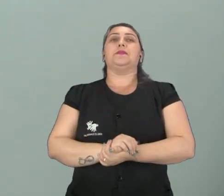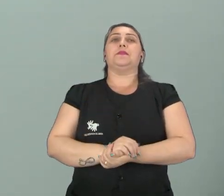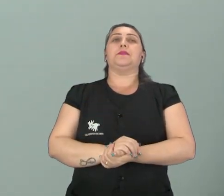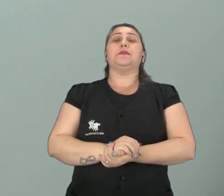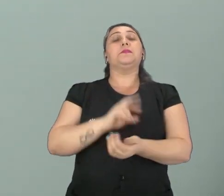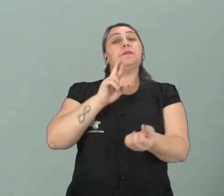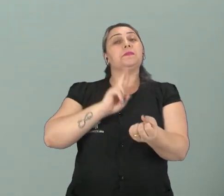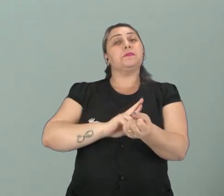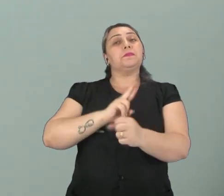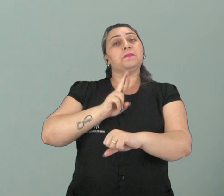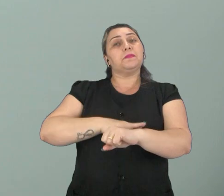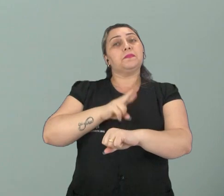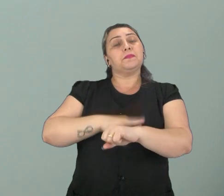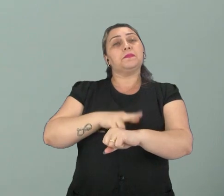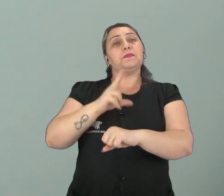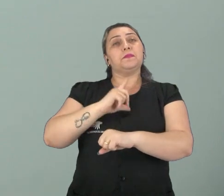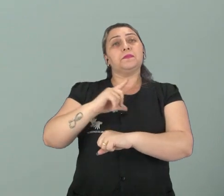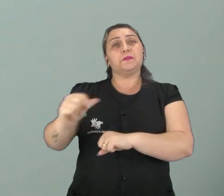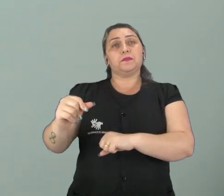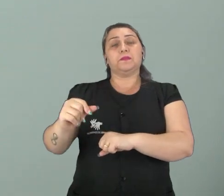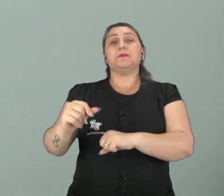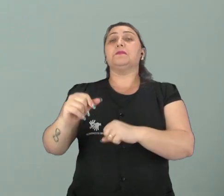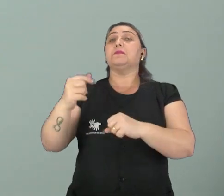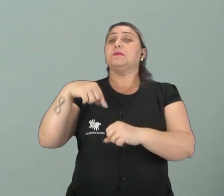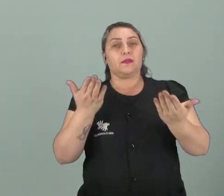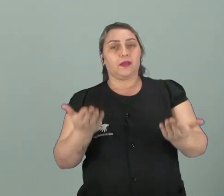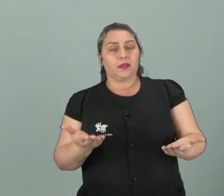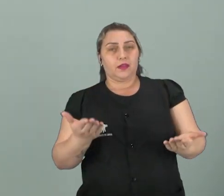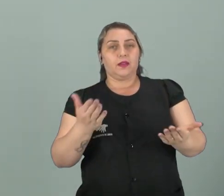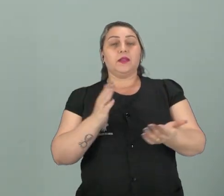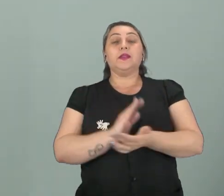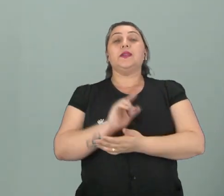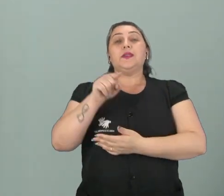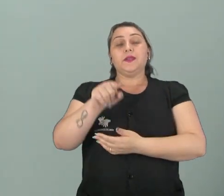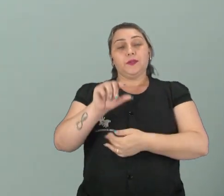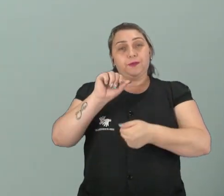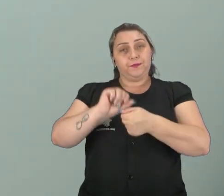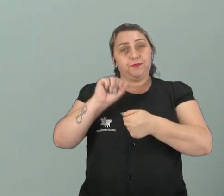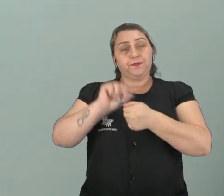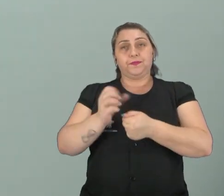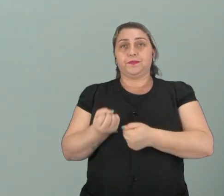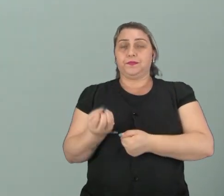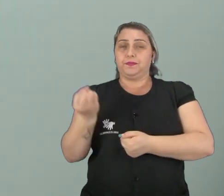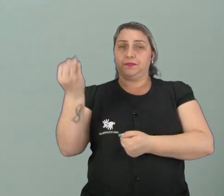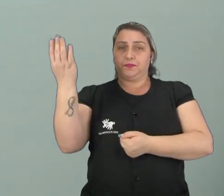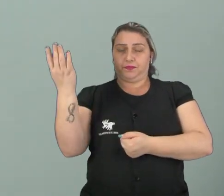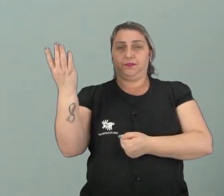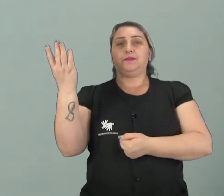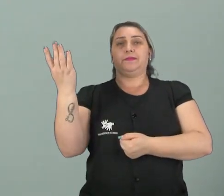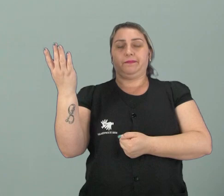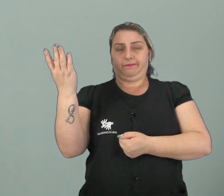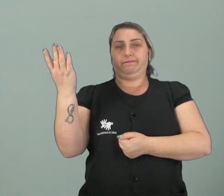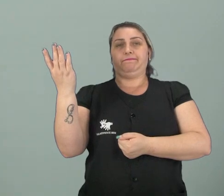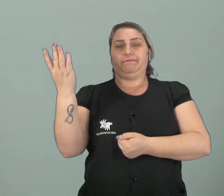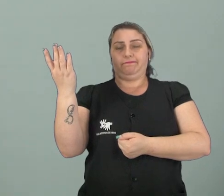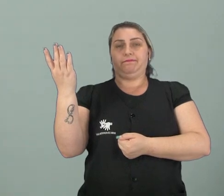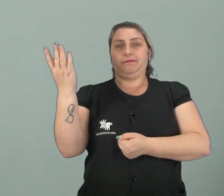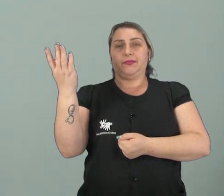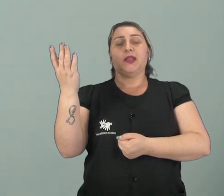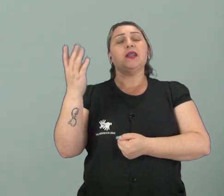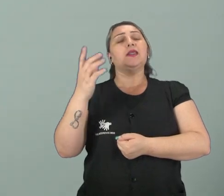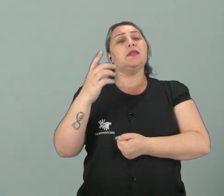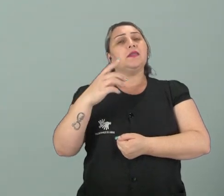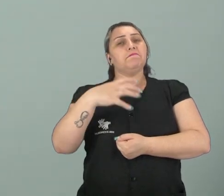nosso ritmo, quando a gente sai, por exemplo, da nossa cidade. Quando você realiza uma viagem, você vai automaticamente sentir